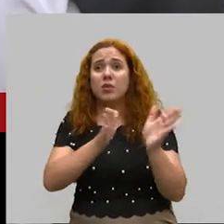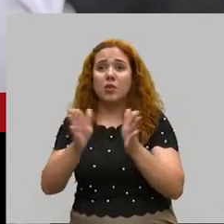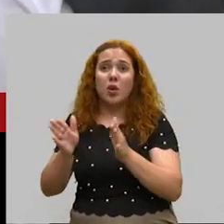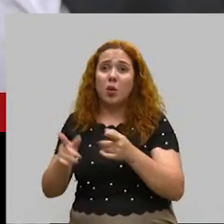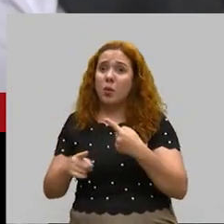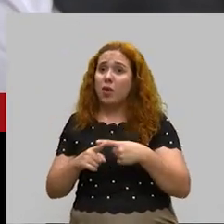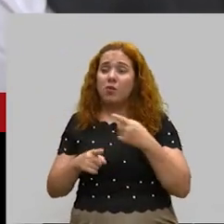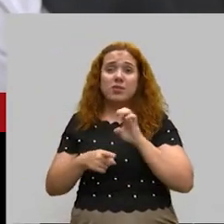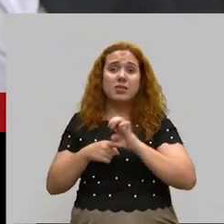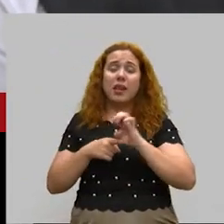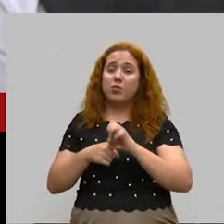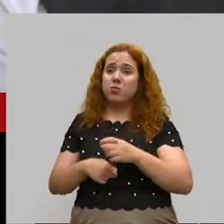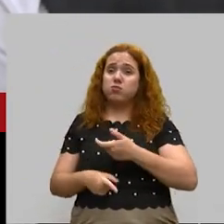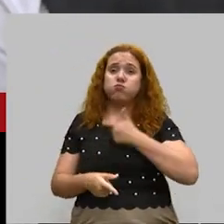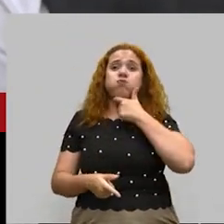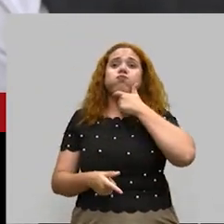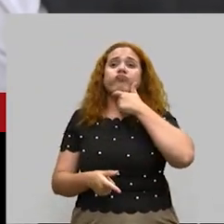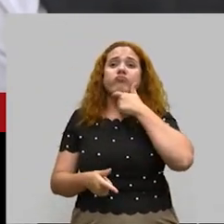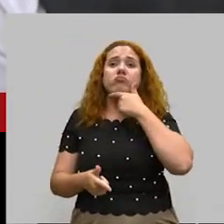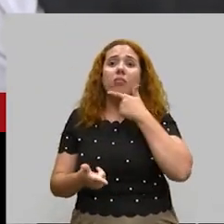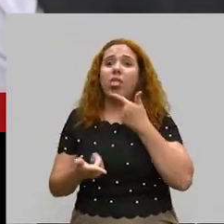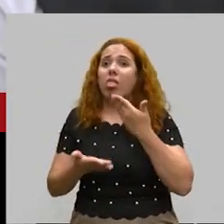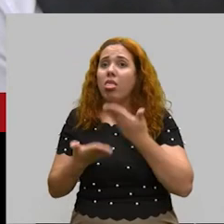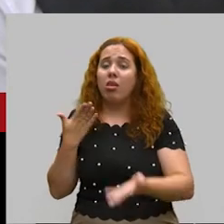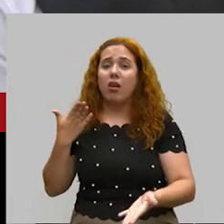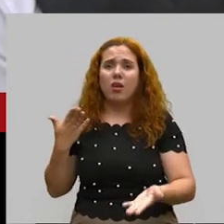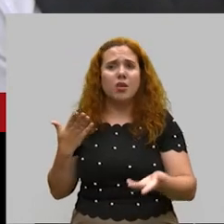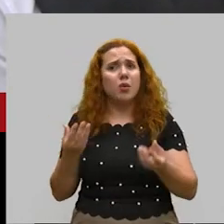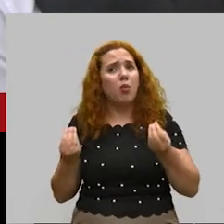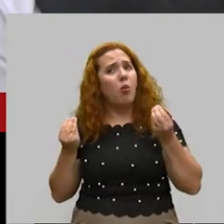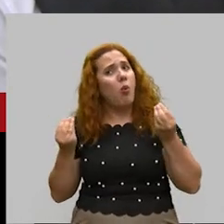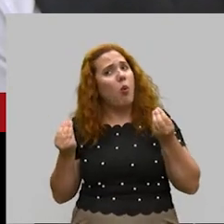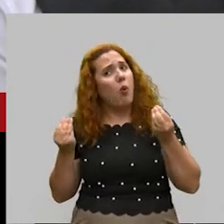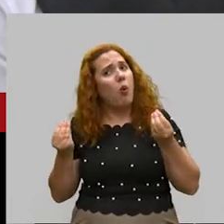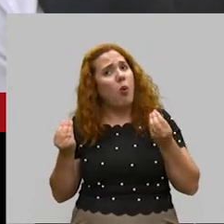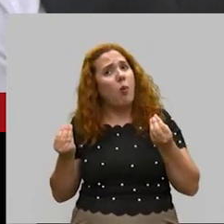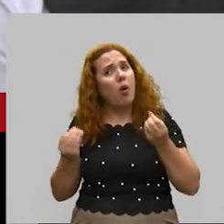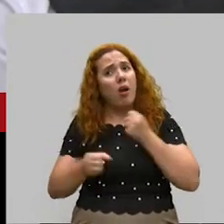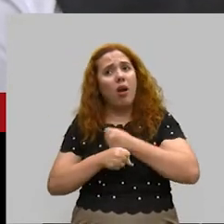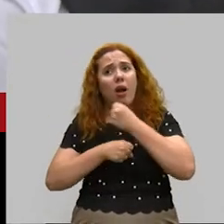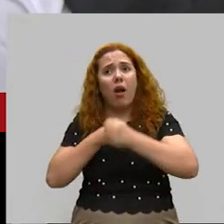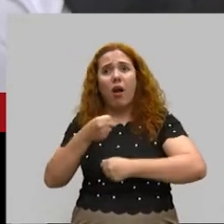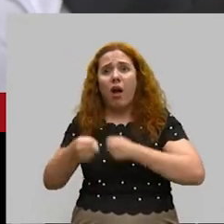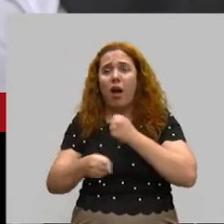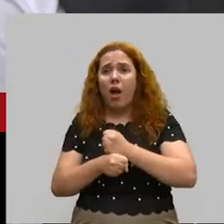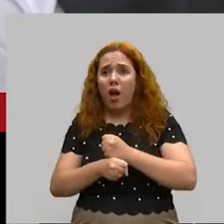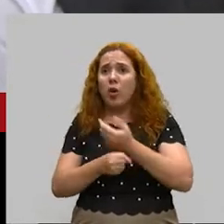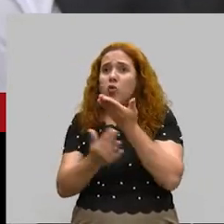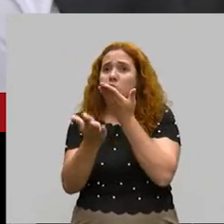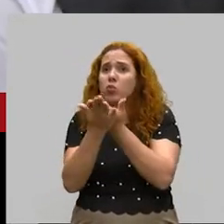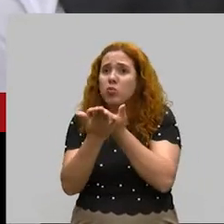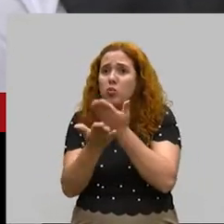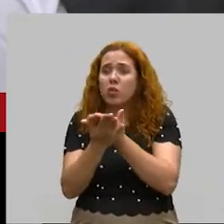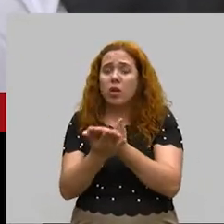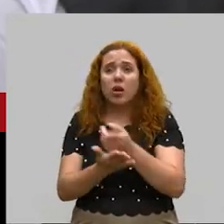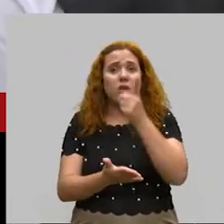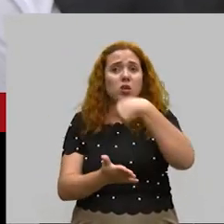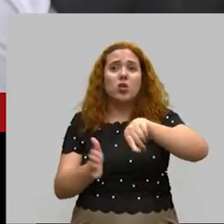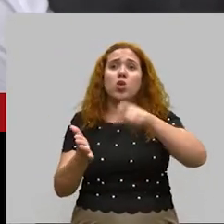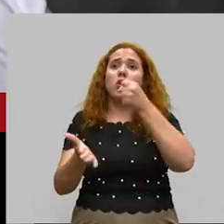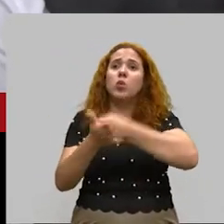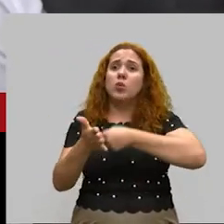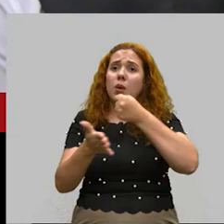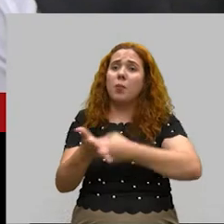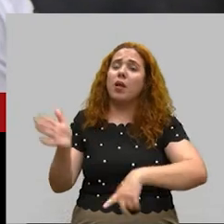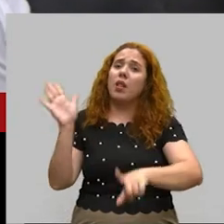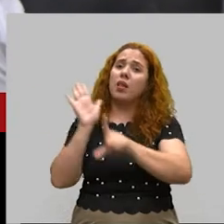conta e a é um absurdo est aqui agora no fim de um ano letivo lutar uma legislação que garante